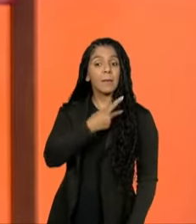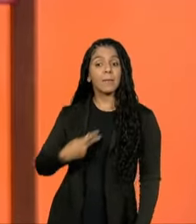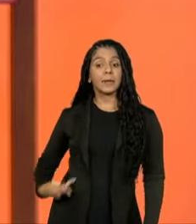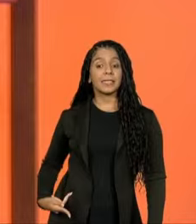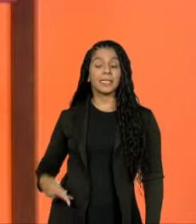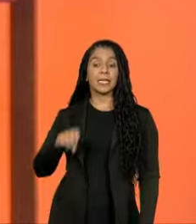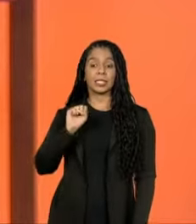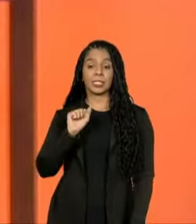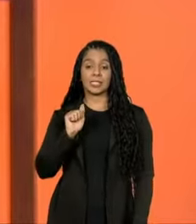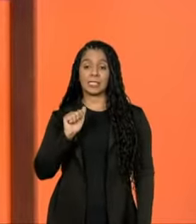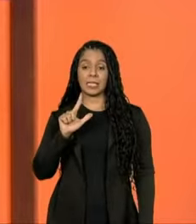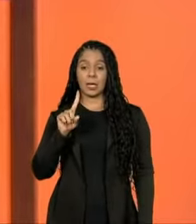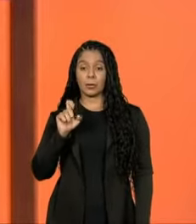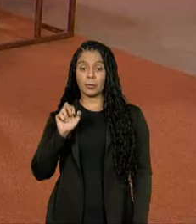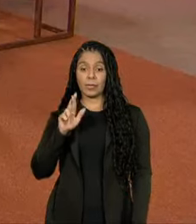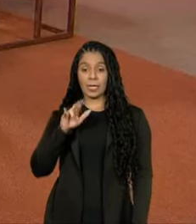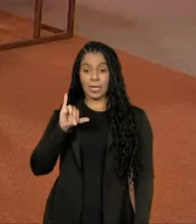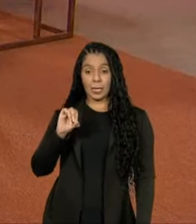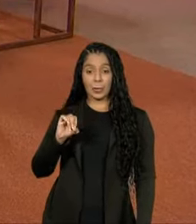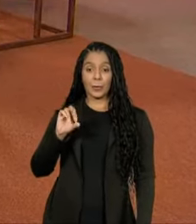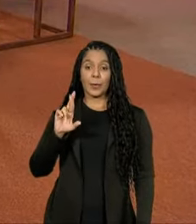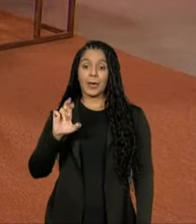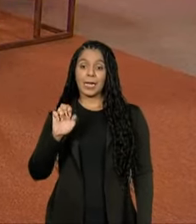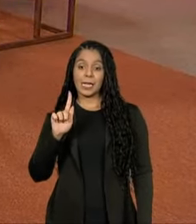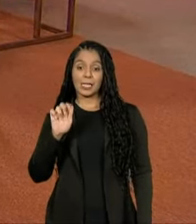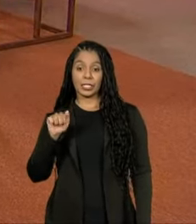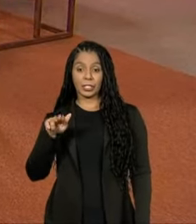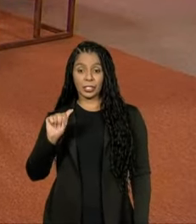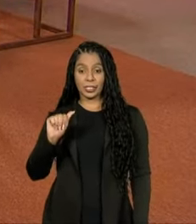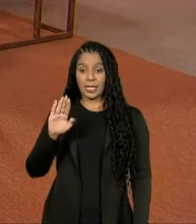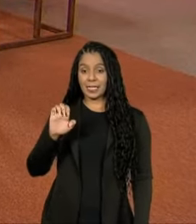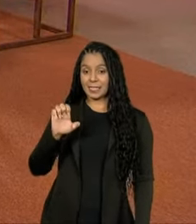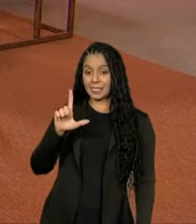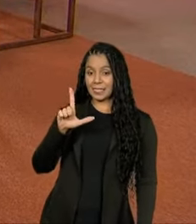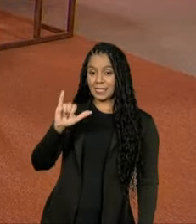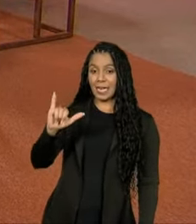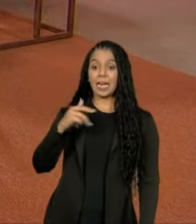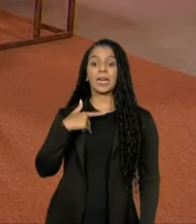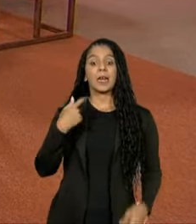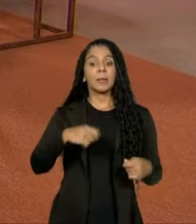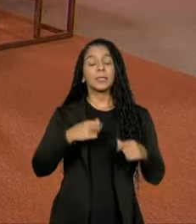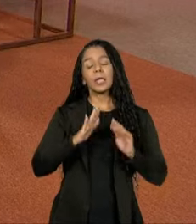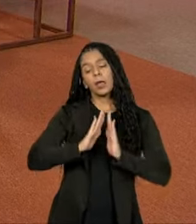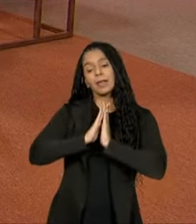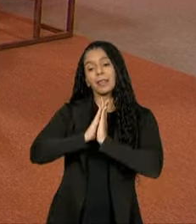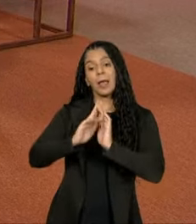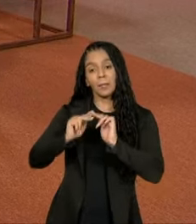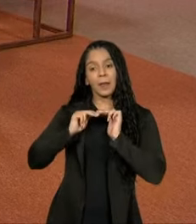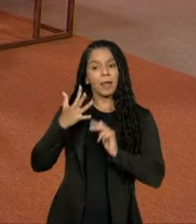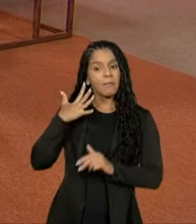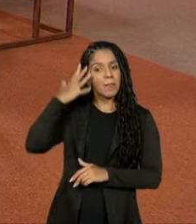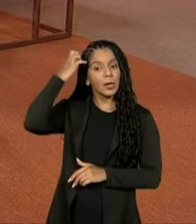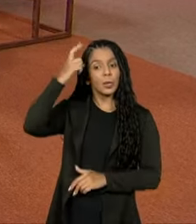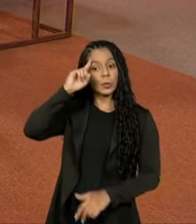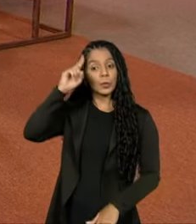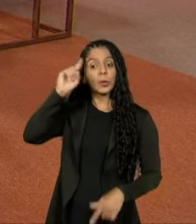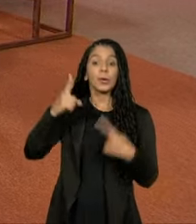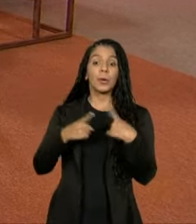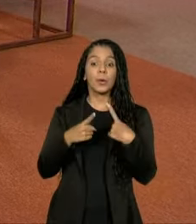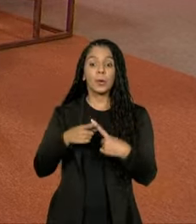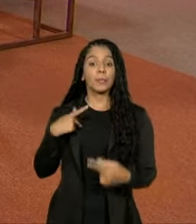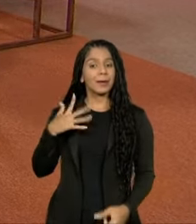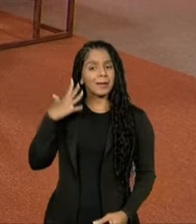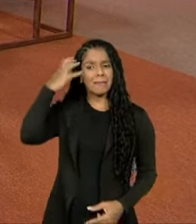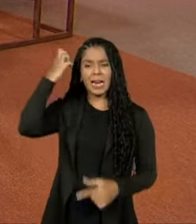Salgueiro. Regina Selle. E ele não matou a Regina deve rezar pela Marielle todos os dias, ele não matou a Regina porque a Marielle deu